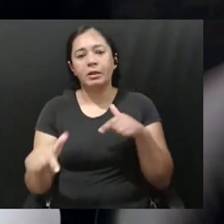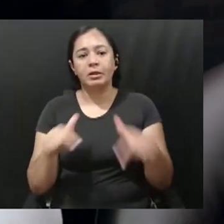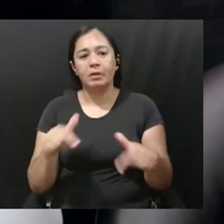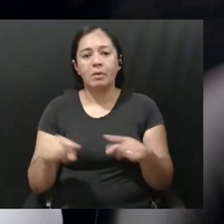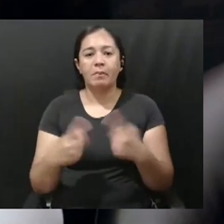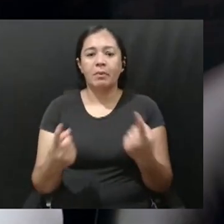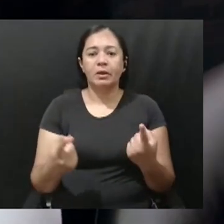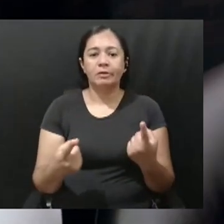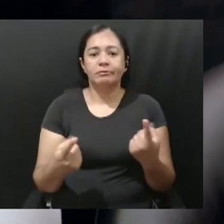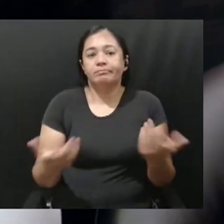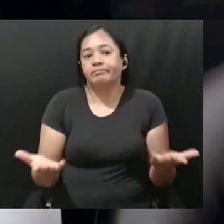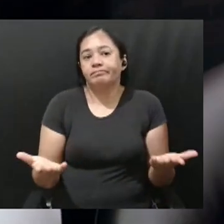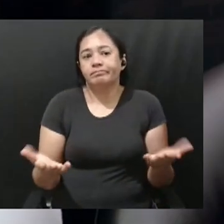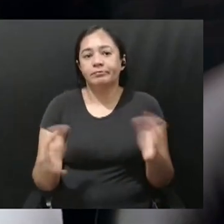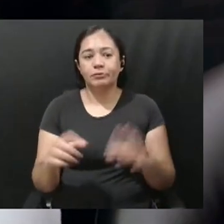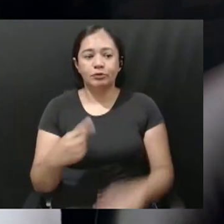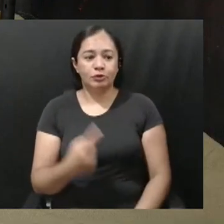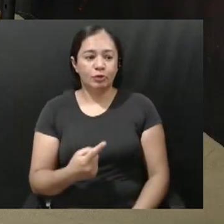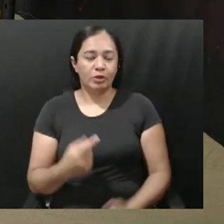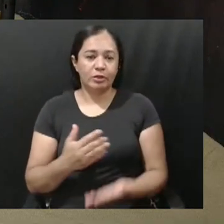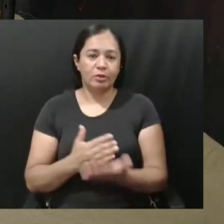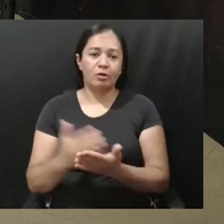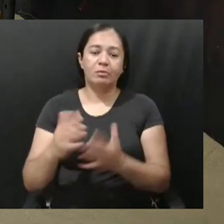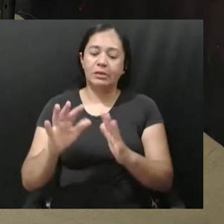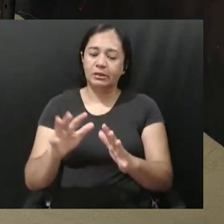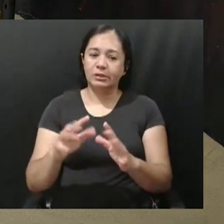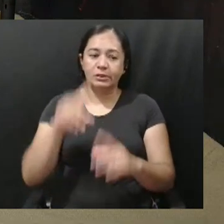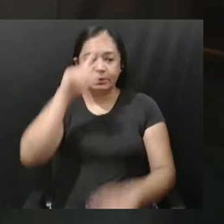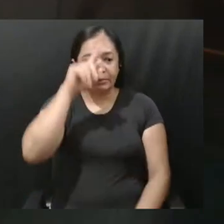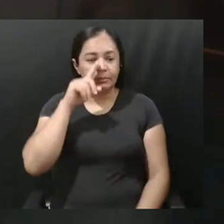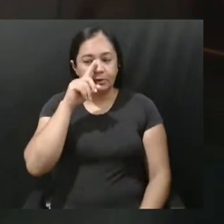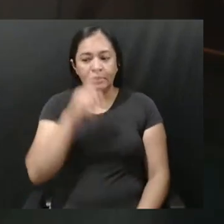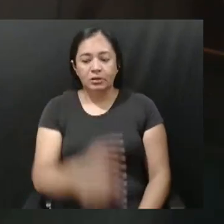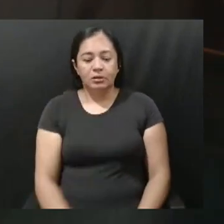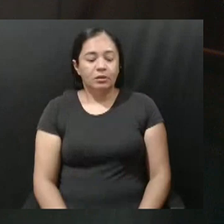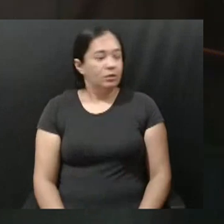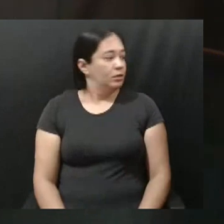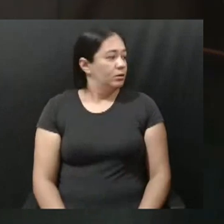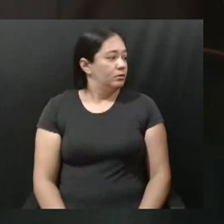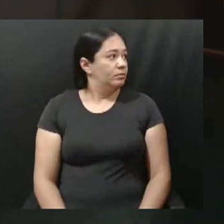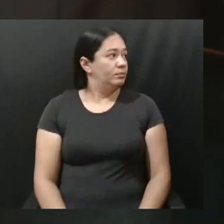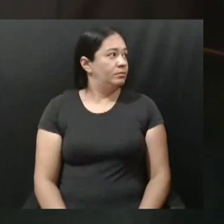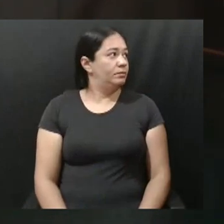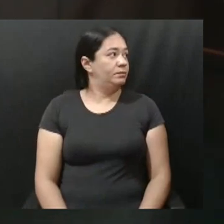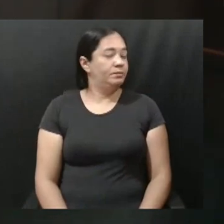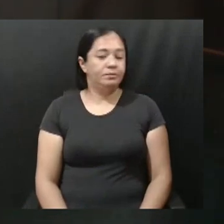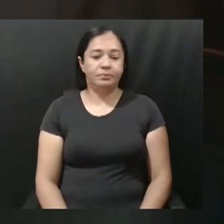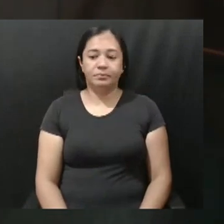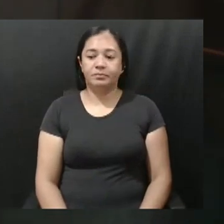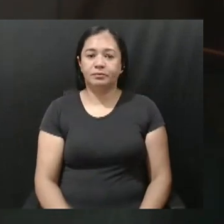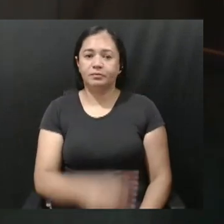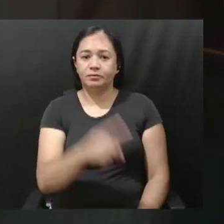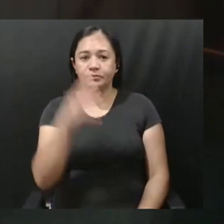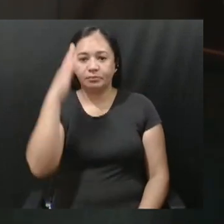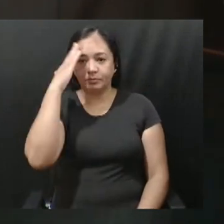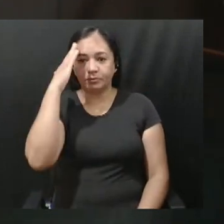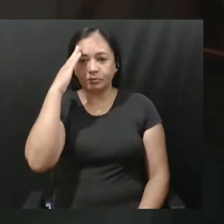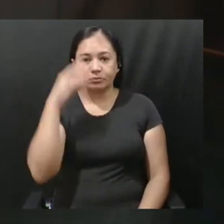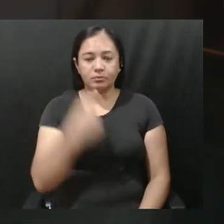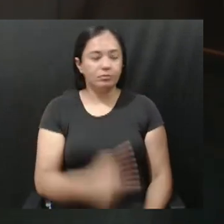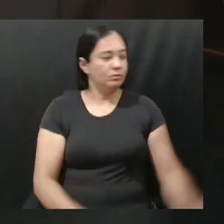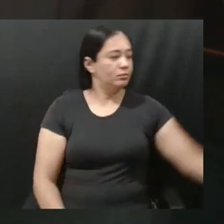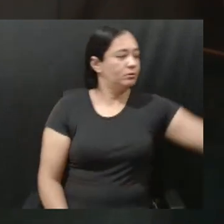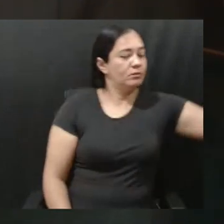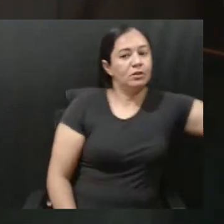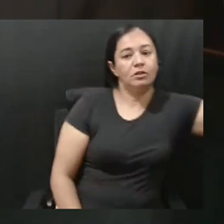acaba entrando nessa armadilha, né. Poxa vida, é uma grande armadilha mesmo. E você sabe que a gente fala de Natal, é curioso que,